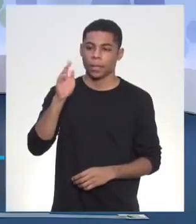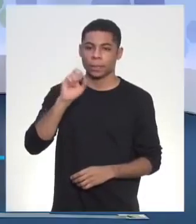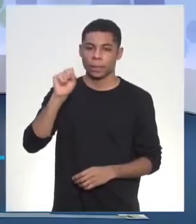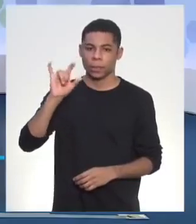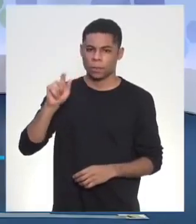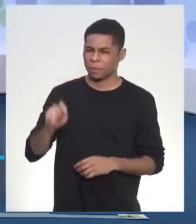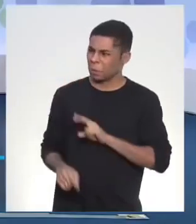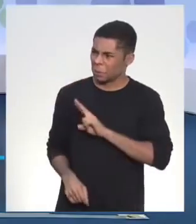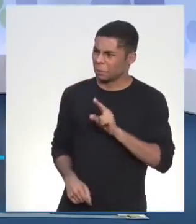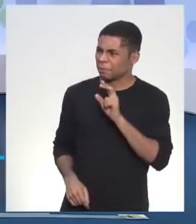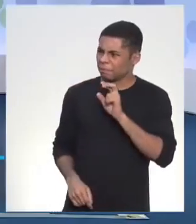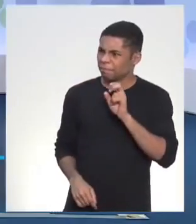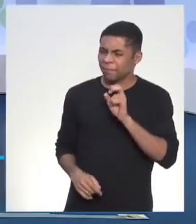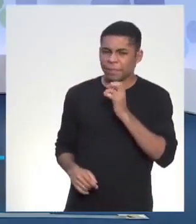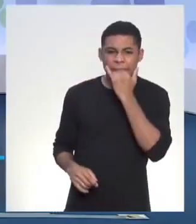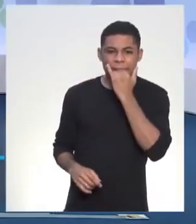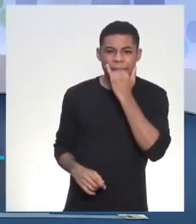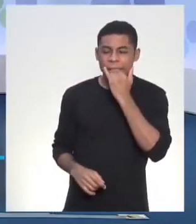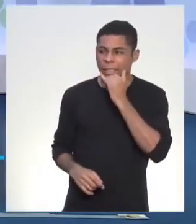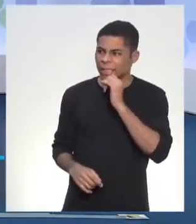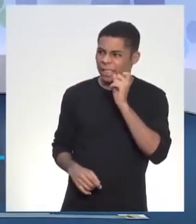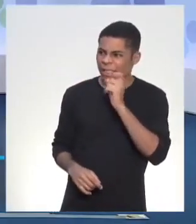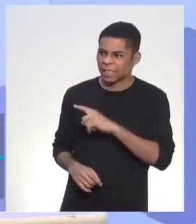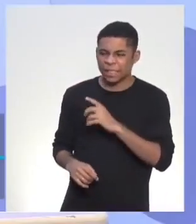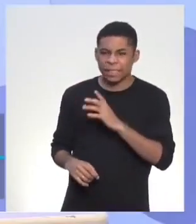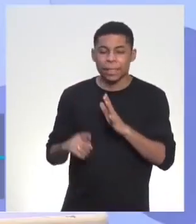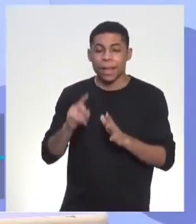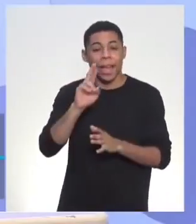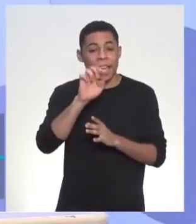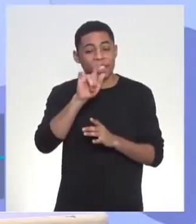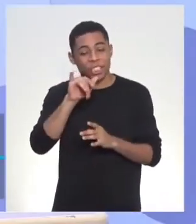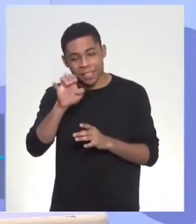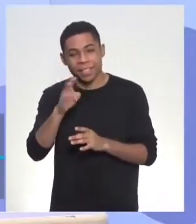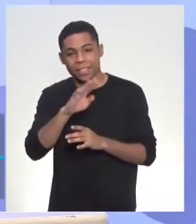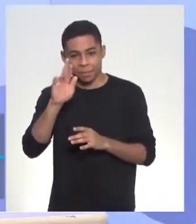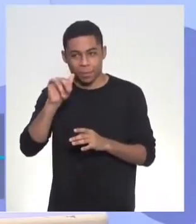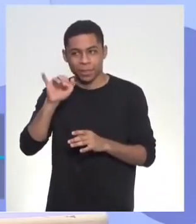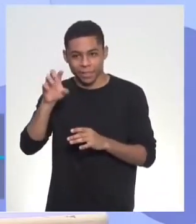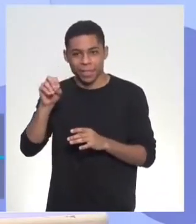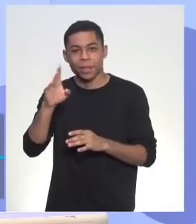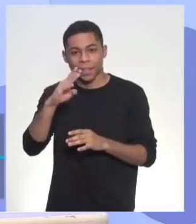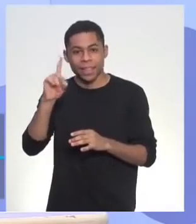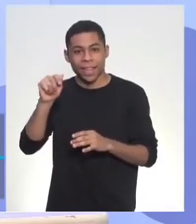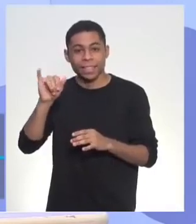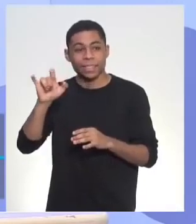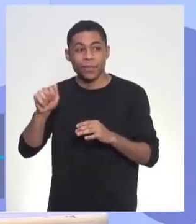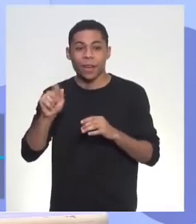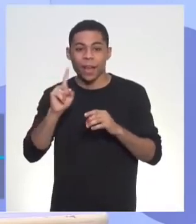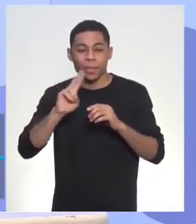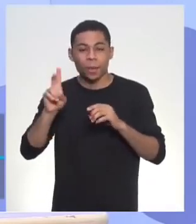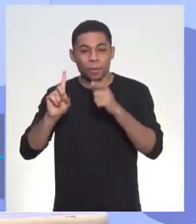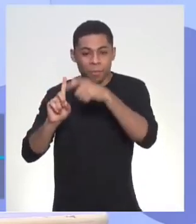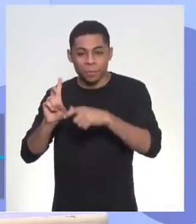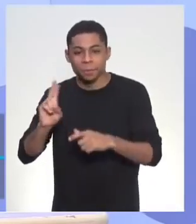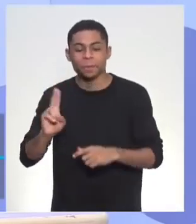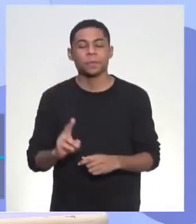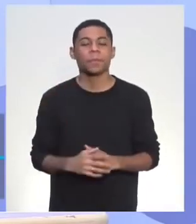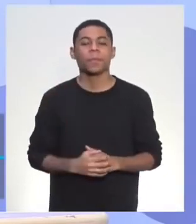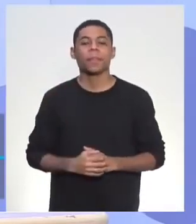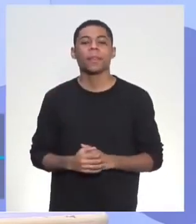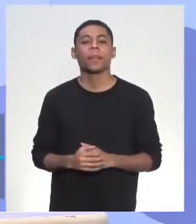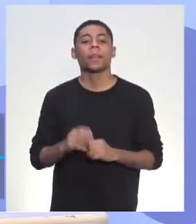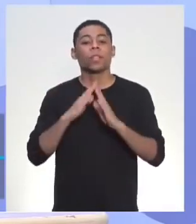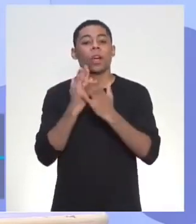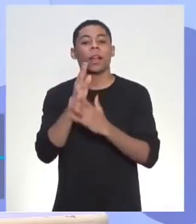hein, professor? Esse é o nome da professora, a professora Regiane Bortelo da Silva. A escola é Fioravante Zampol. Uma boa noite a